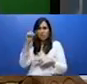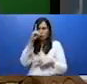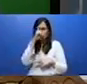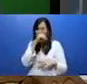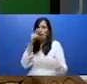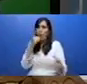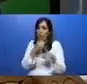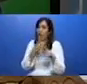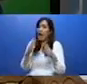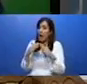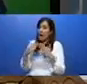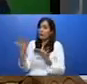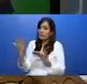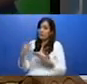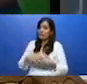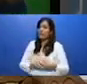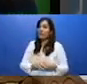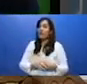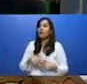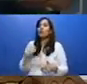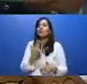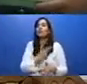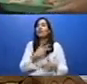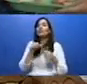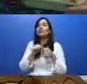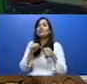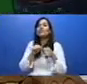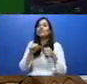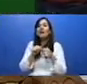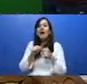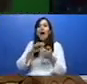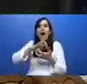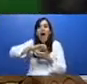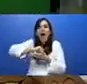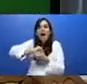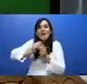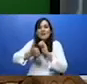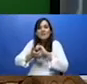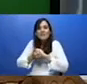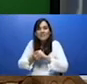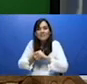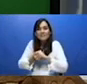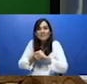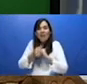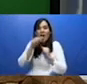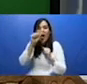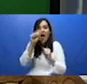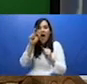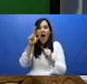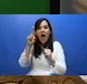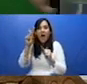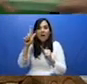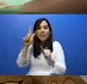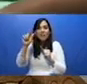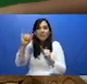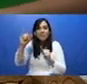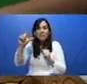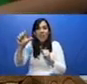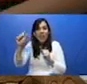das crianças ter acesso. Nós fizemos com massinha, tá? Eu peguei a